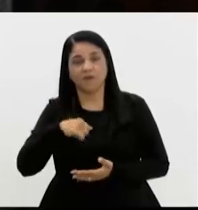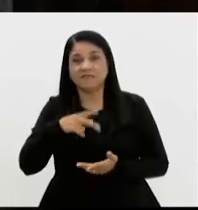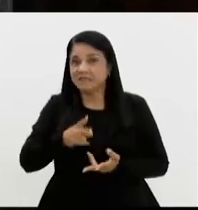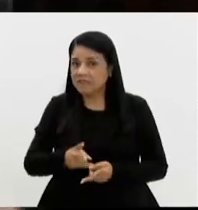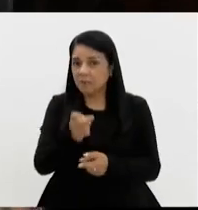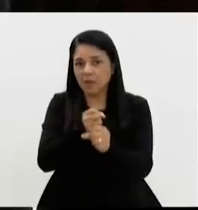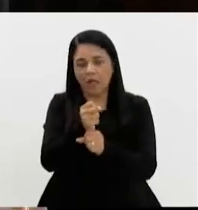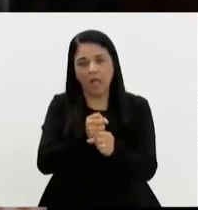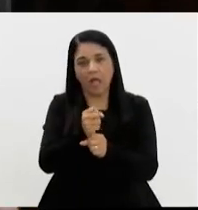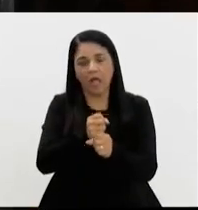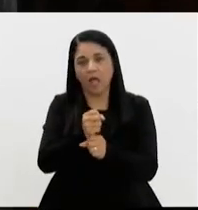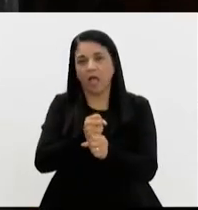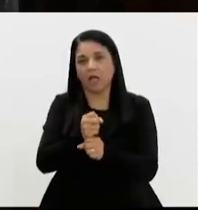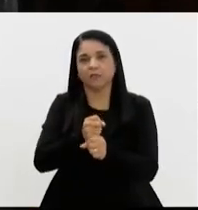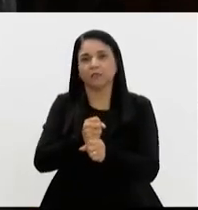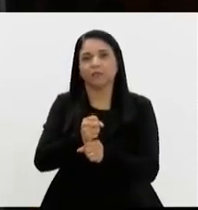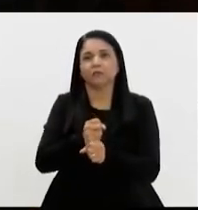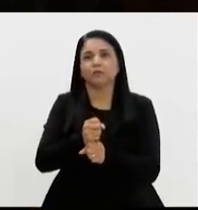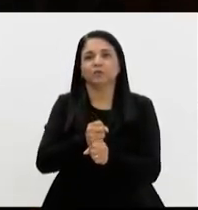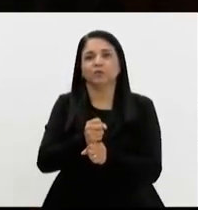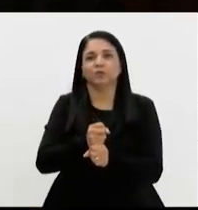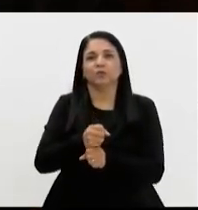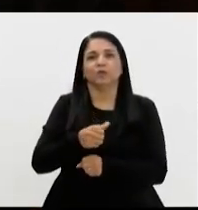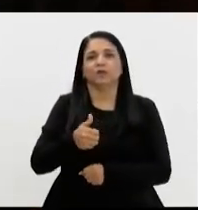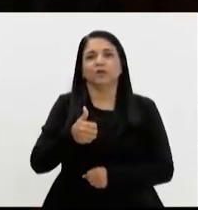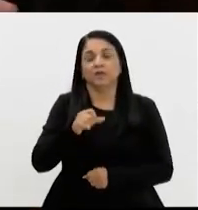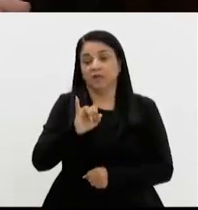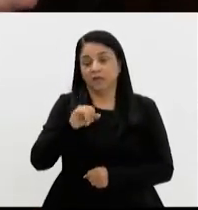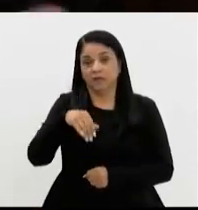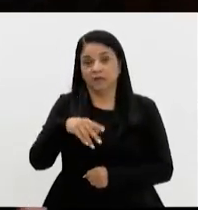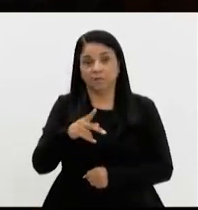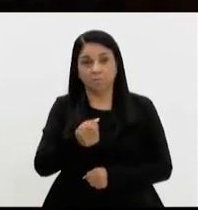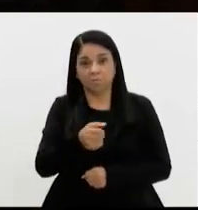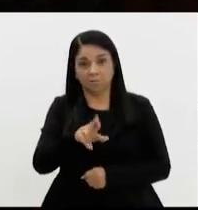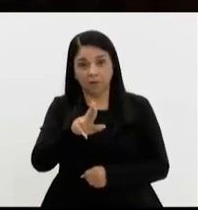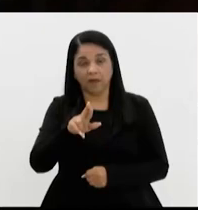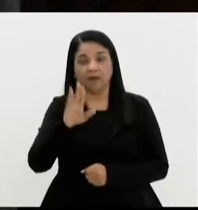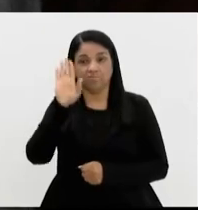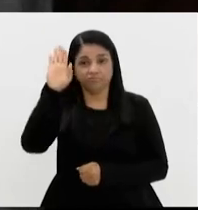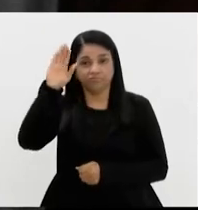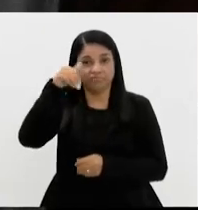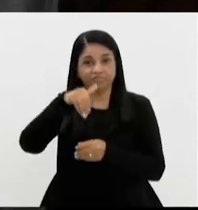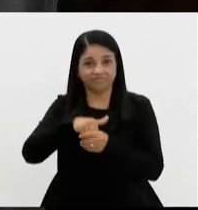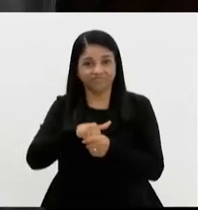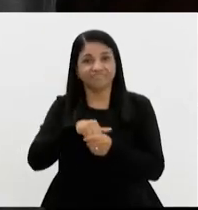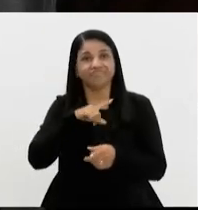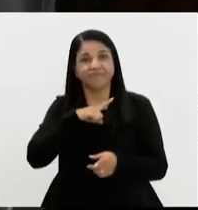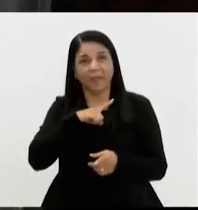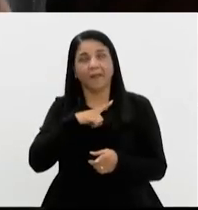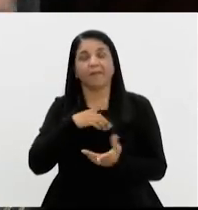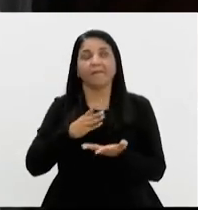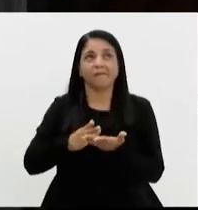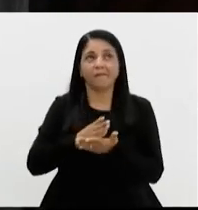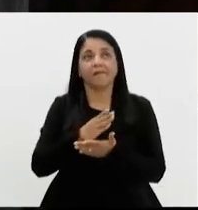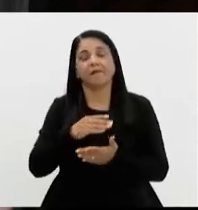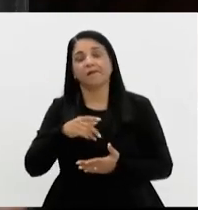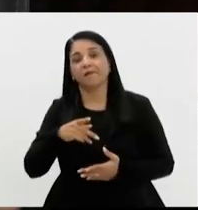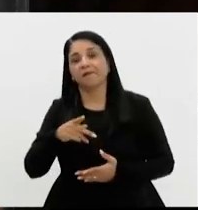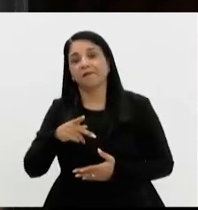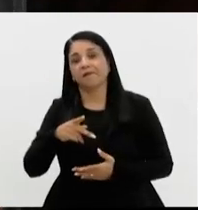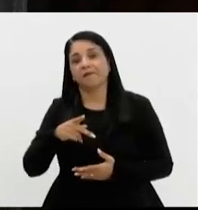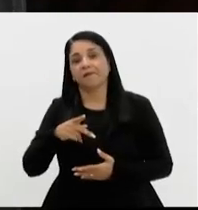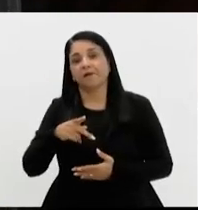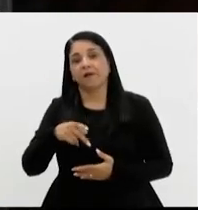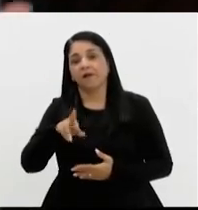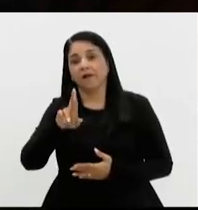assiste na véspera de outubro porque a gente tem o princípio da analidade eleita eleitoral a aprovação de uma mini reforma e as eleições municipais não